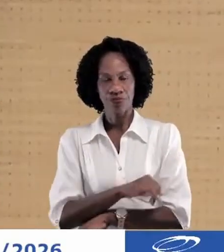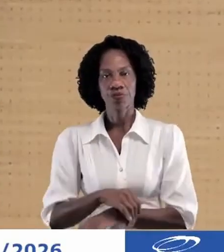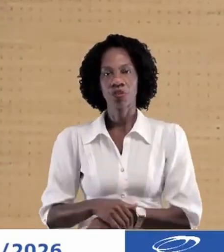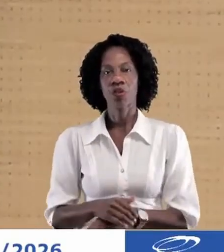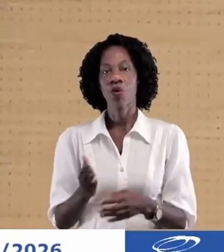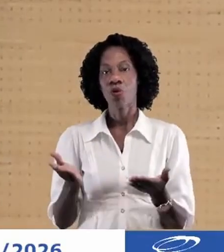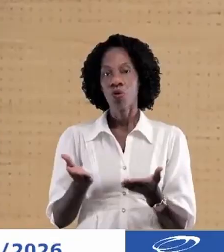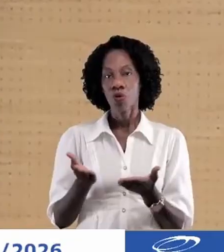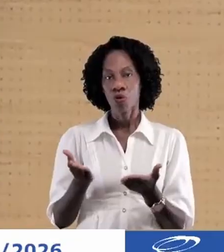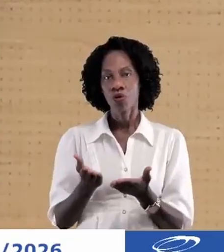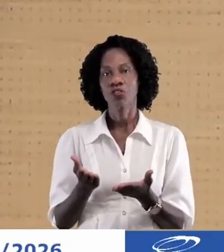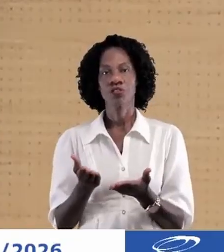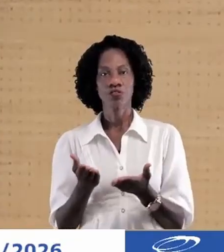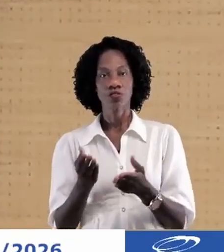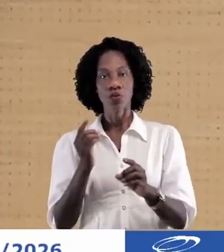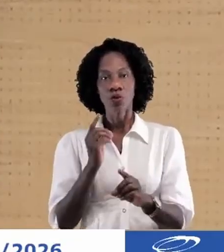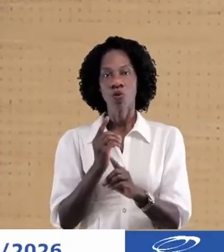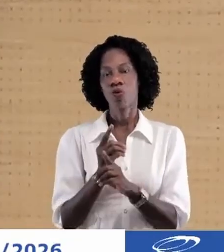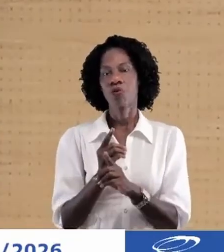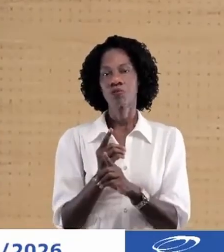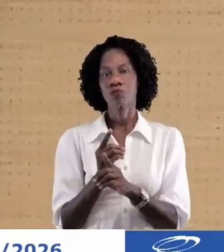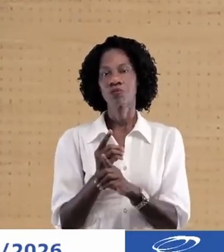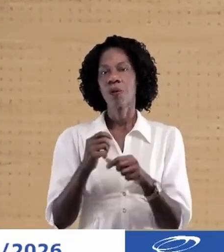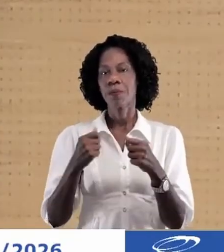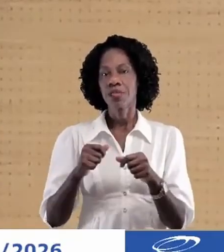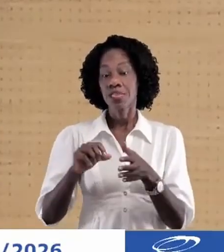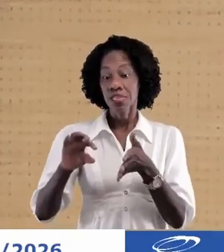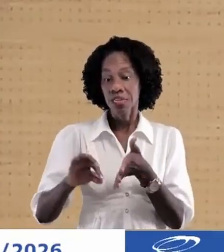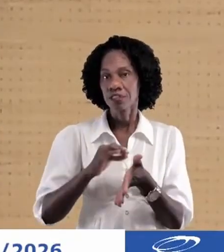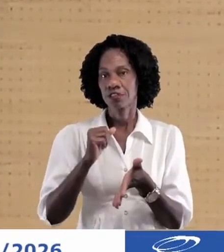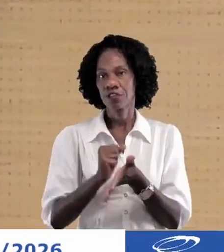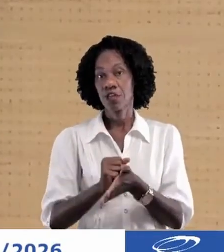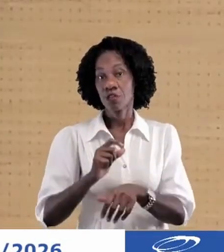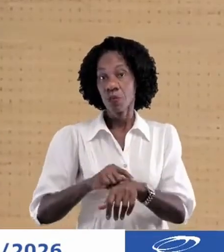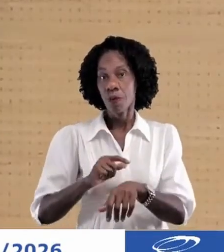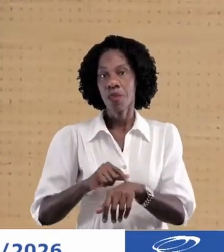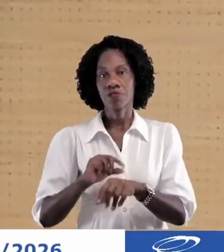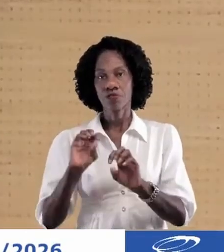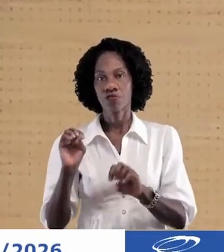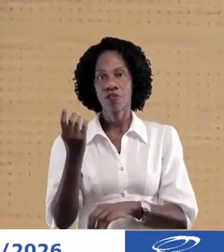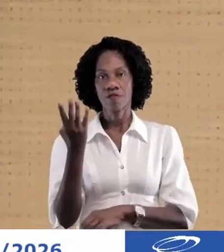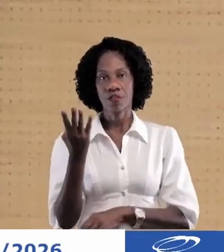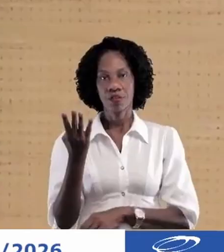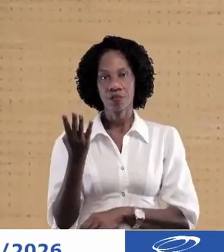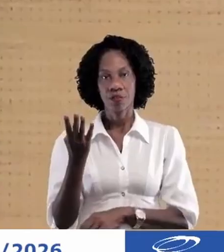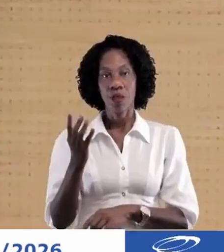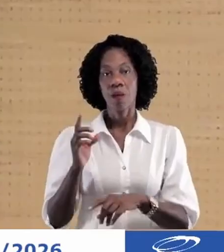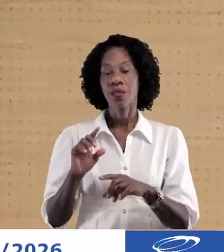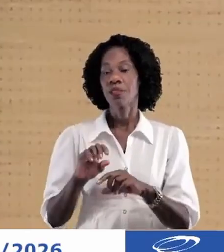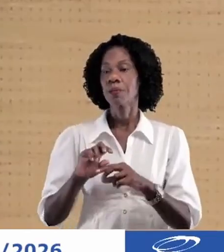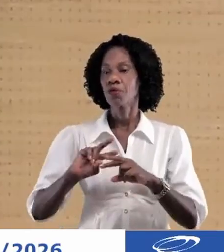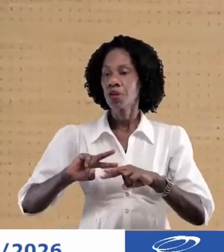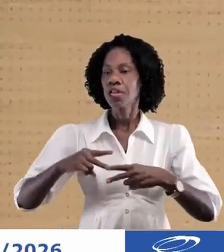hoje, assim como nos demais encontros, deverá ser registrada durante a sessão, o que pode ser feito pelo link afixado como